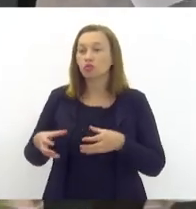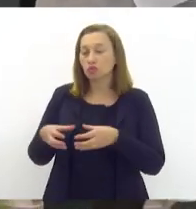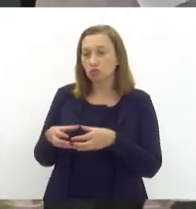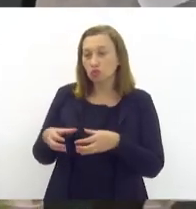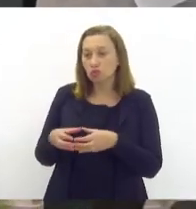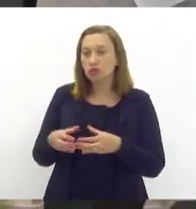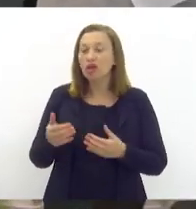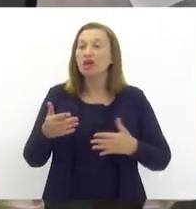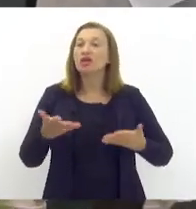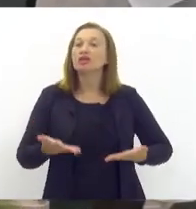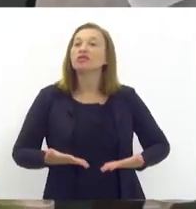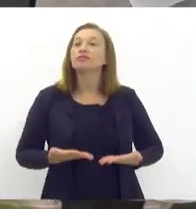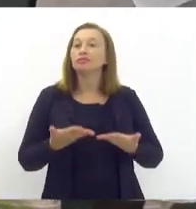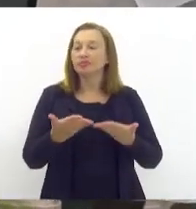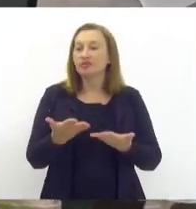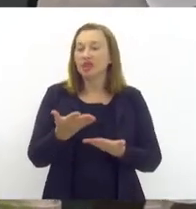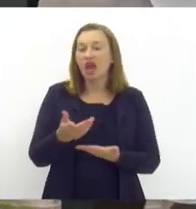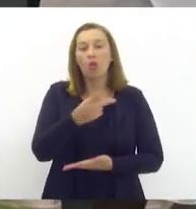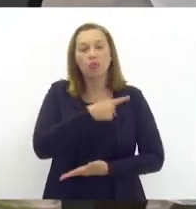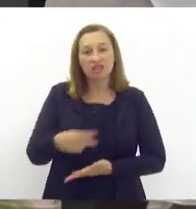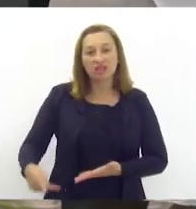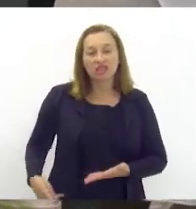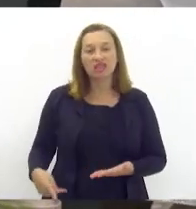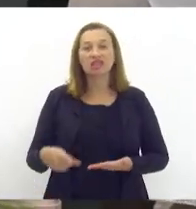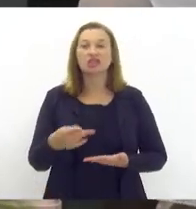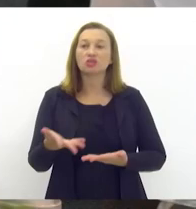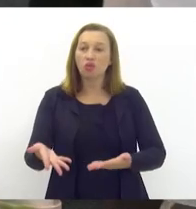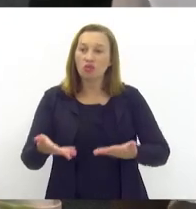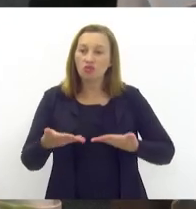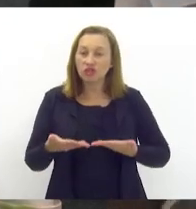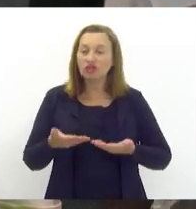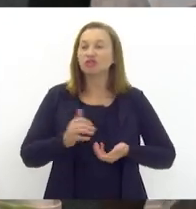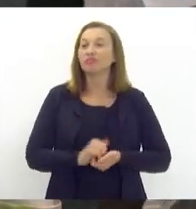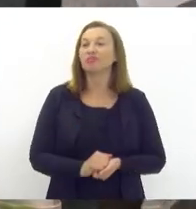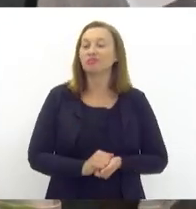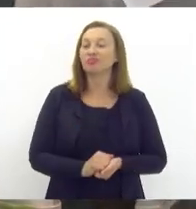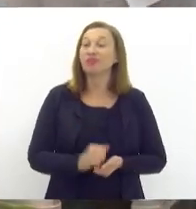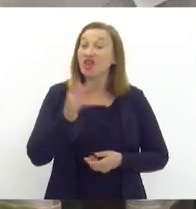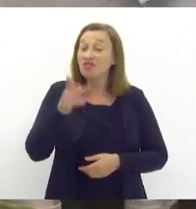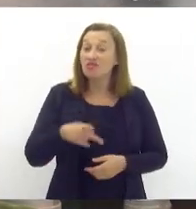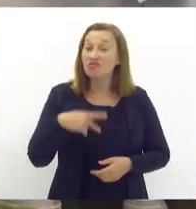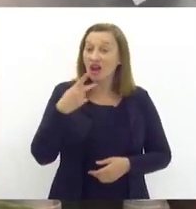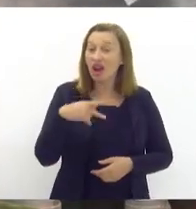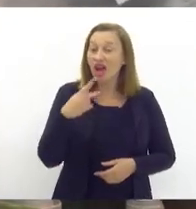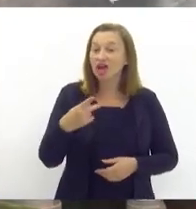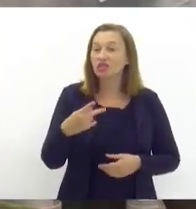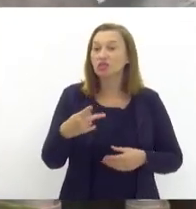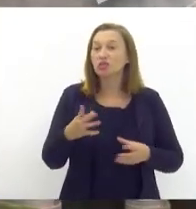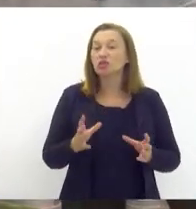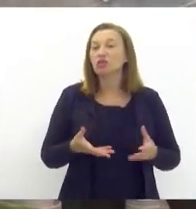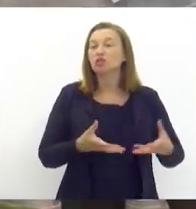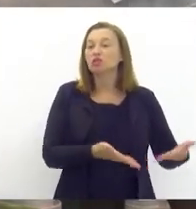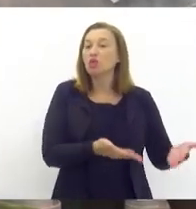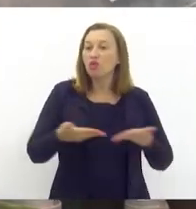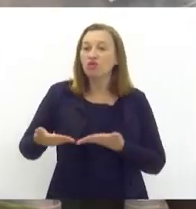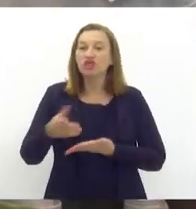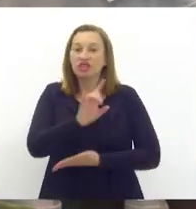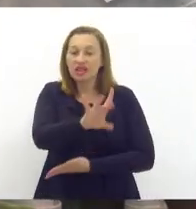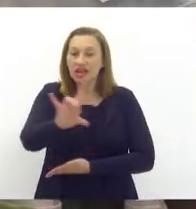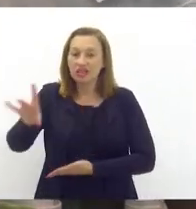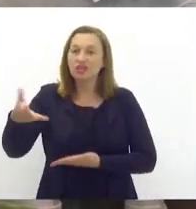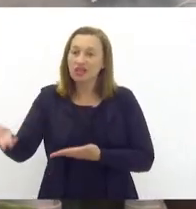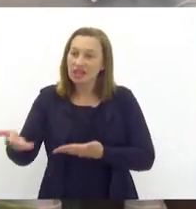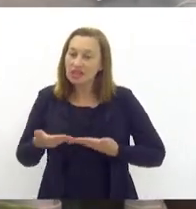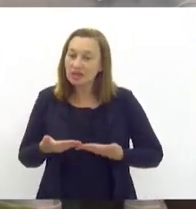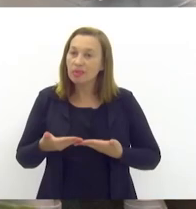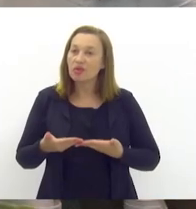entregar pessoalmente para o presidente esse convite e reforçar o convite que cada um de vocês também receberam